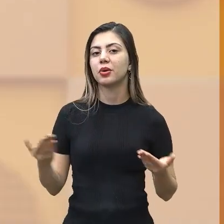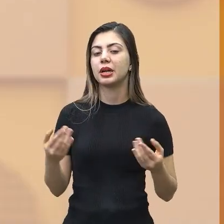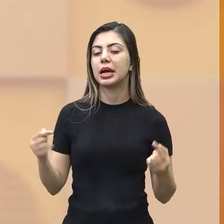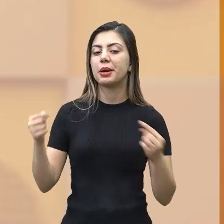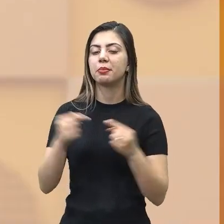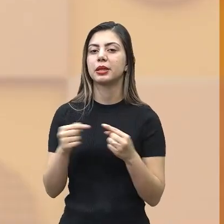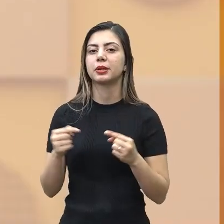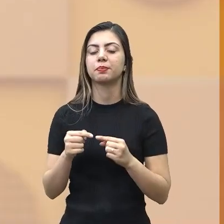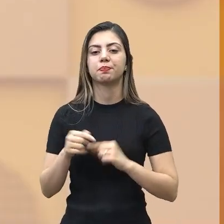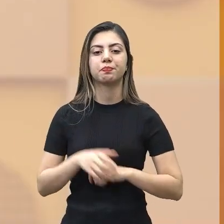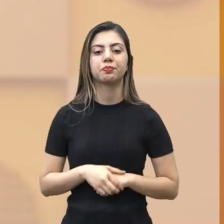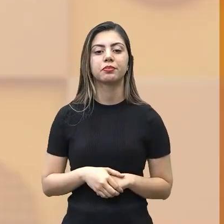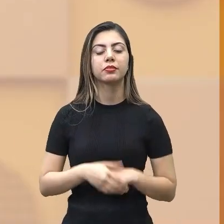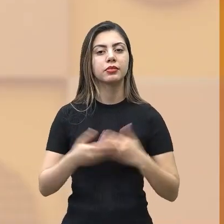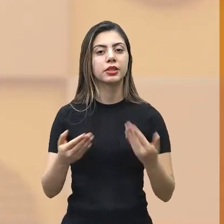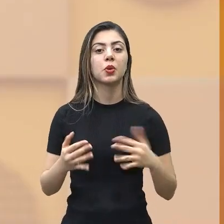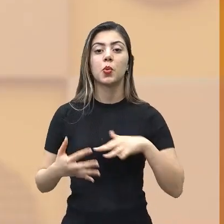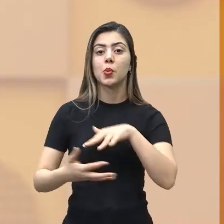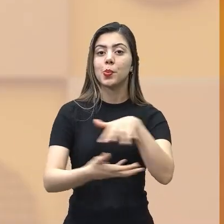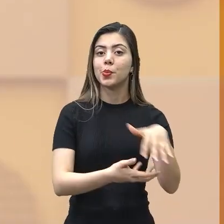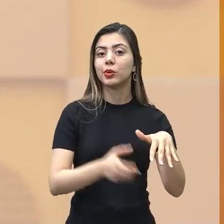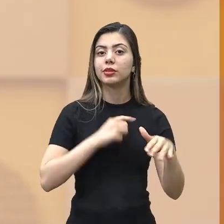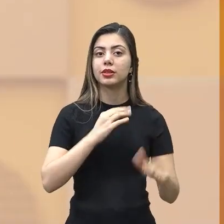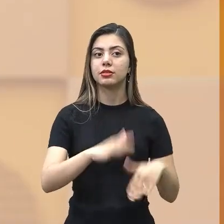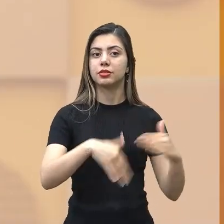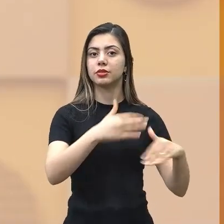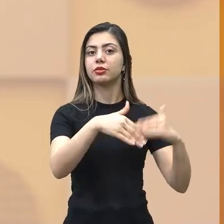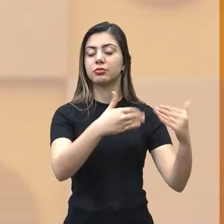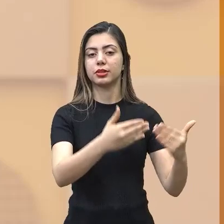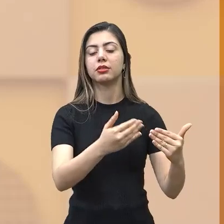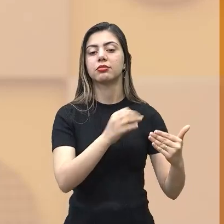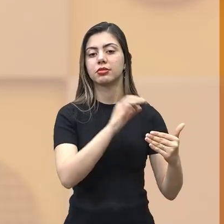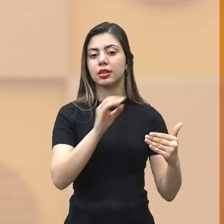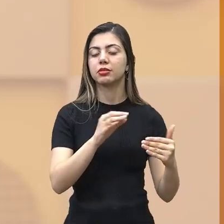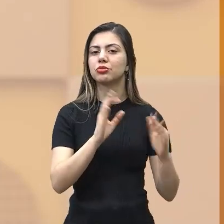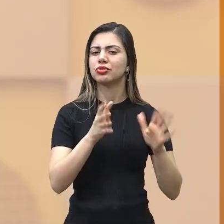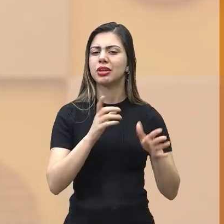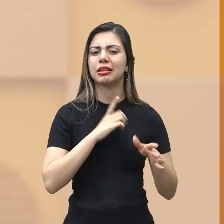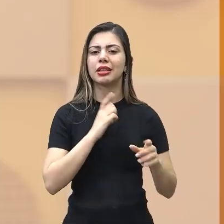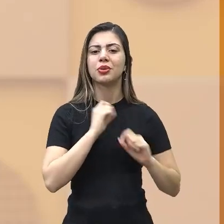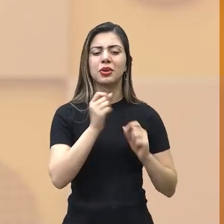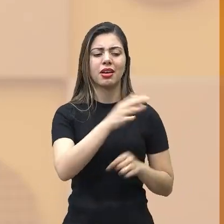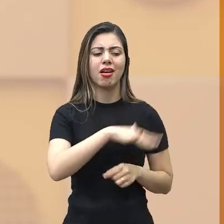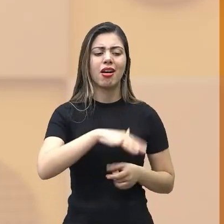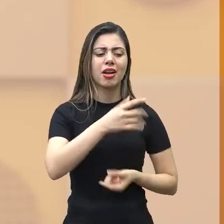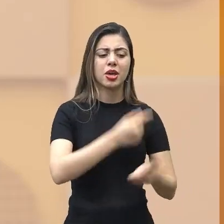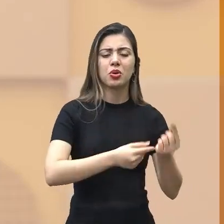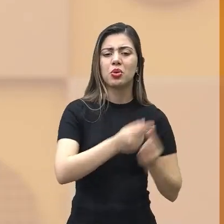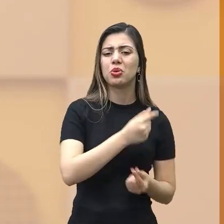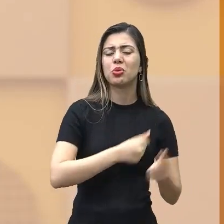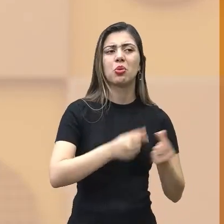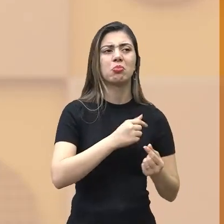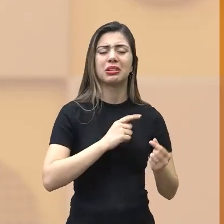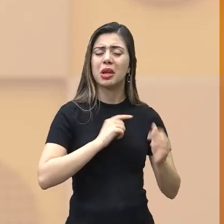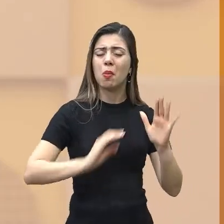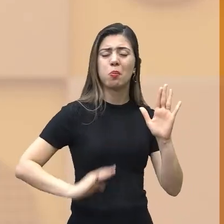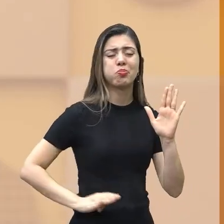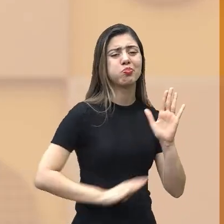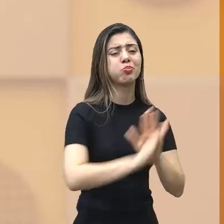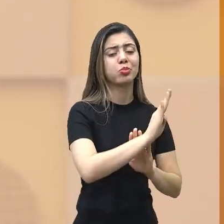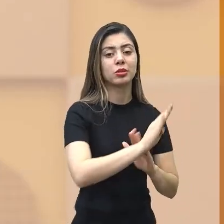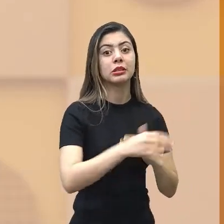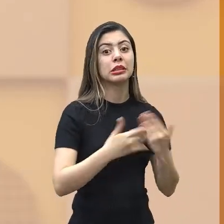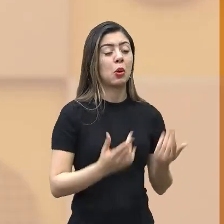né? No mundo desenvolvido, nos países desenvolvidos, já tem uma produção econômica que é muito forte, muito intensa, que gera